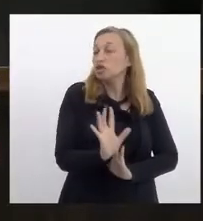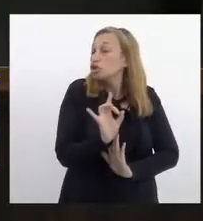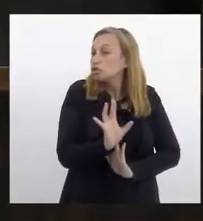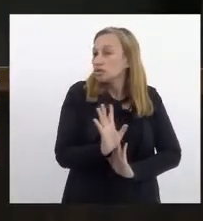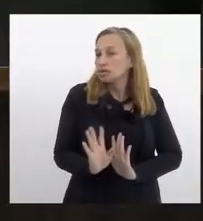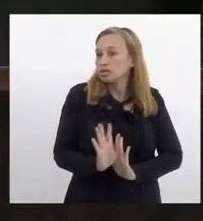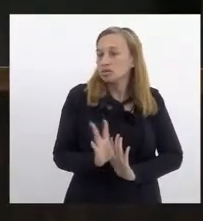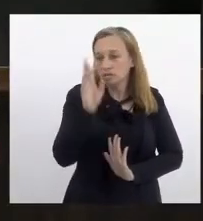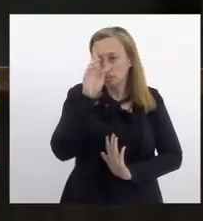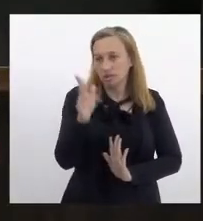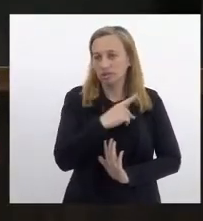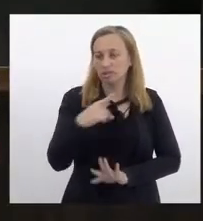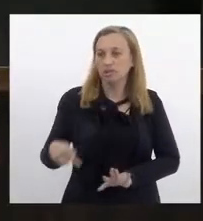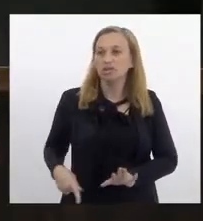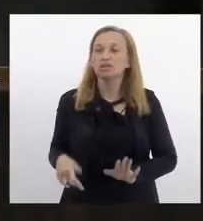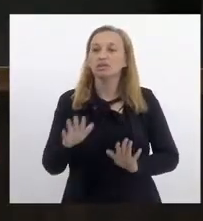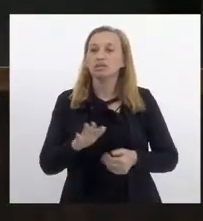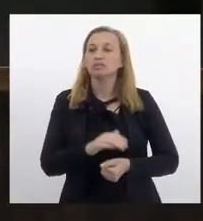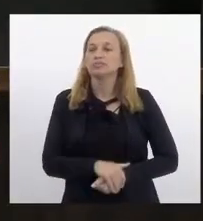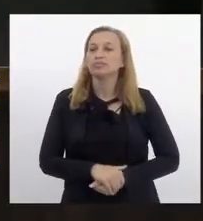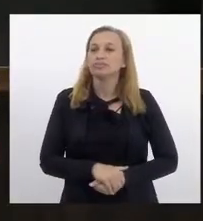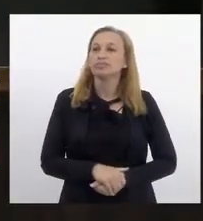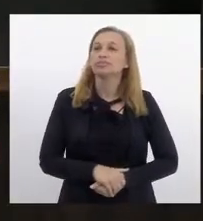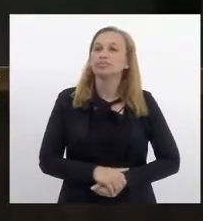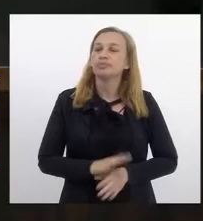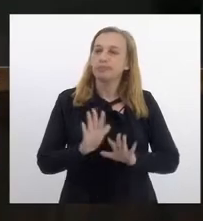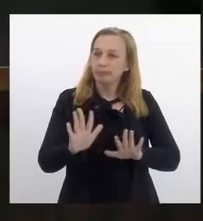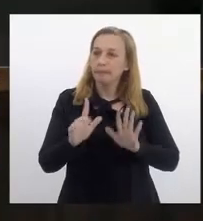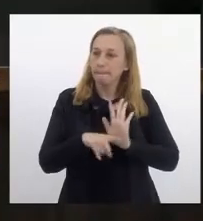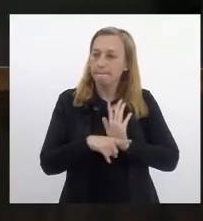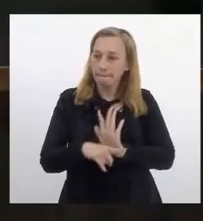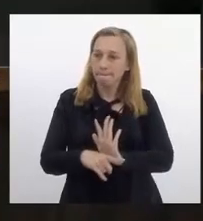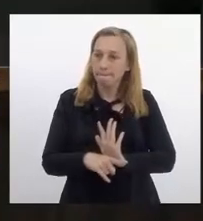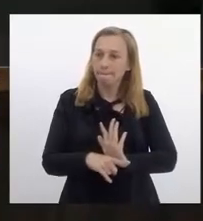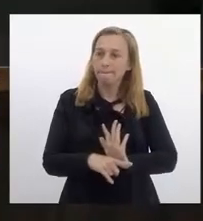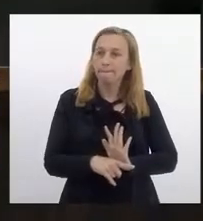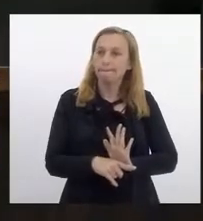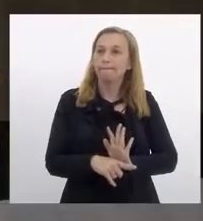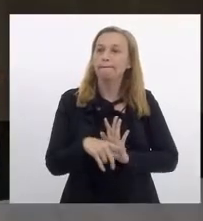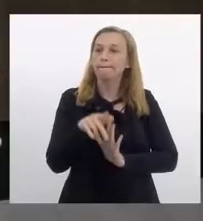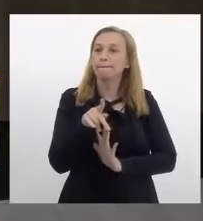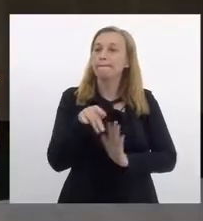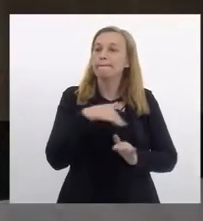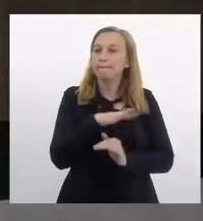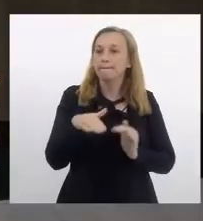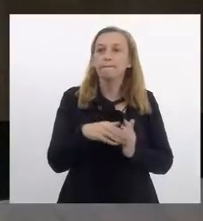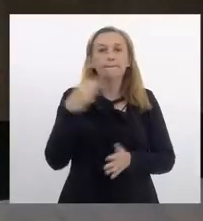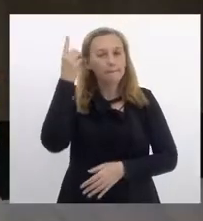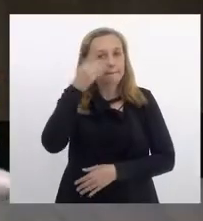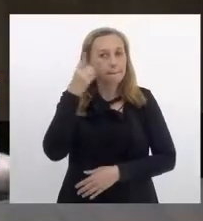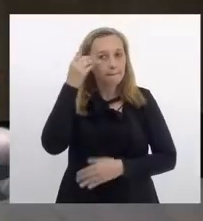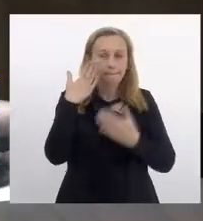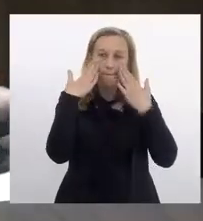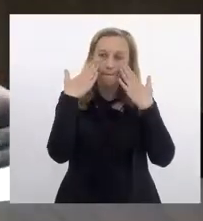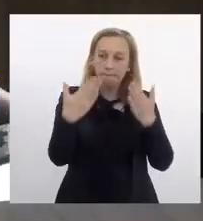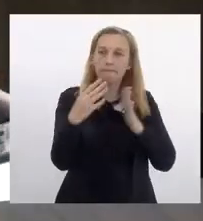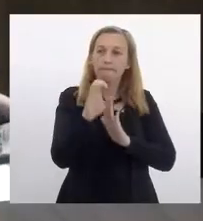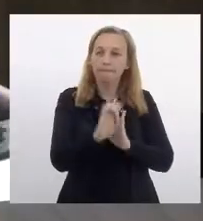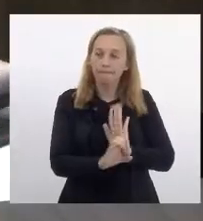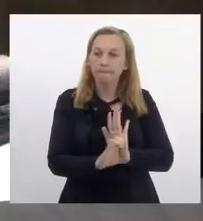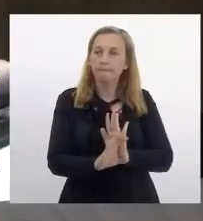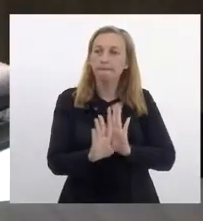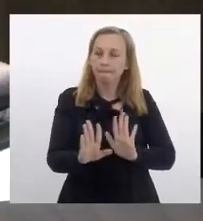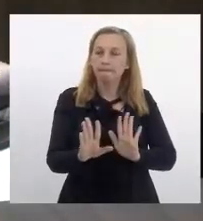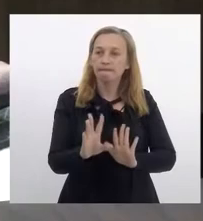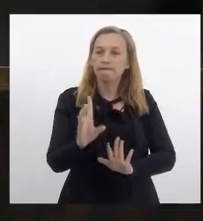isso, presidente. Deixa eu tentar ajudar. Defender deixa eu tentar ajudar. O protagonismo de todos os parlamentares então, que apresentaram deixa, deixa suas emendas. Deixa eu tentar ajudar, por favor, Márcio. É